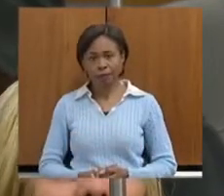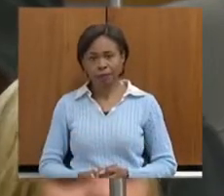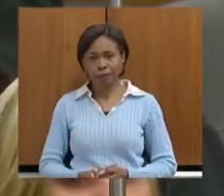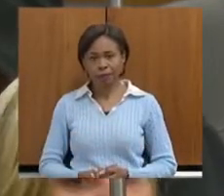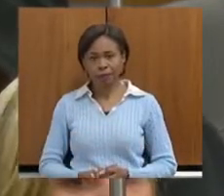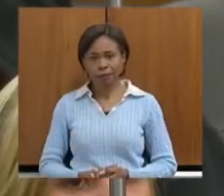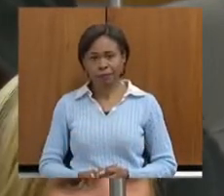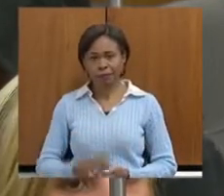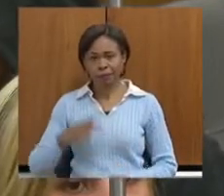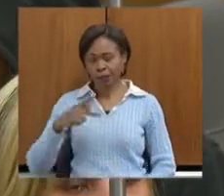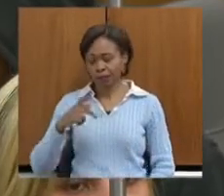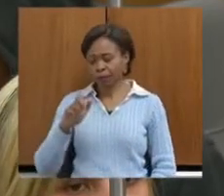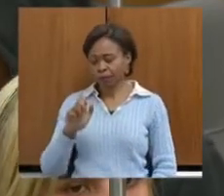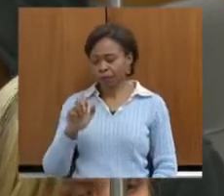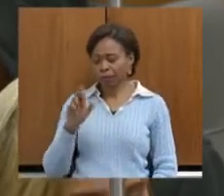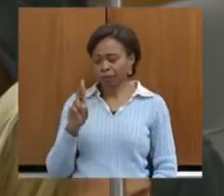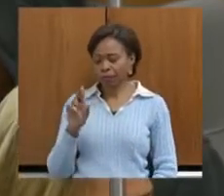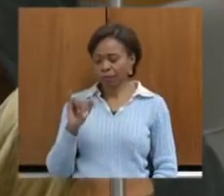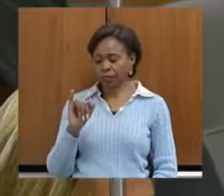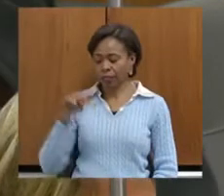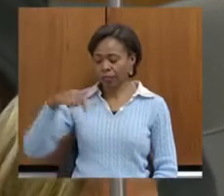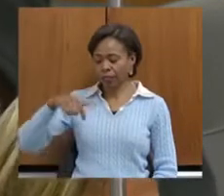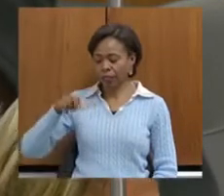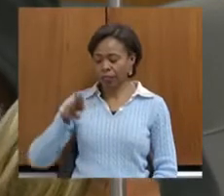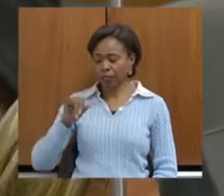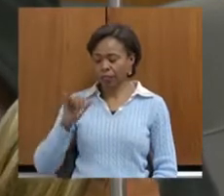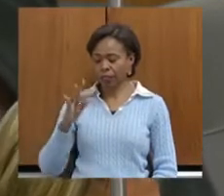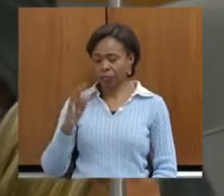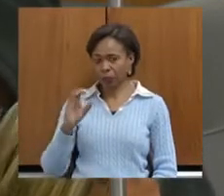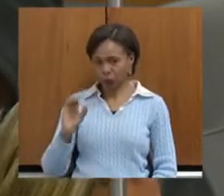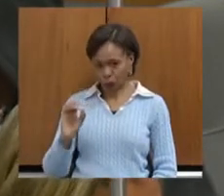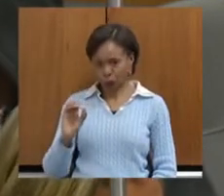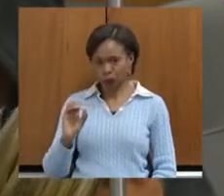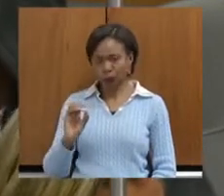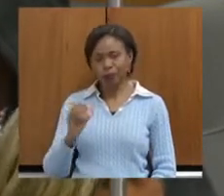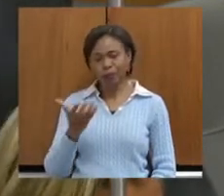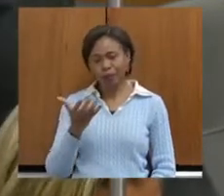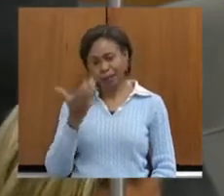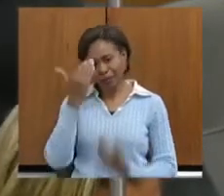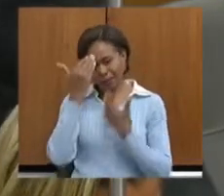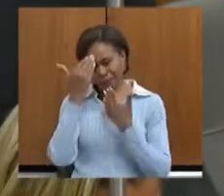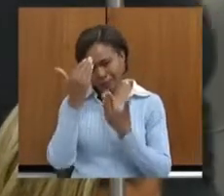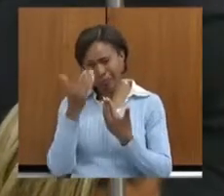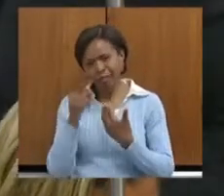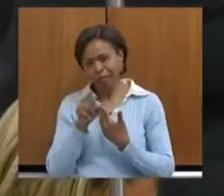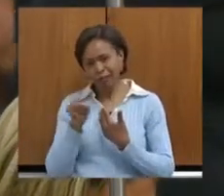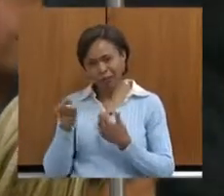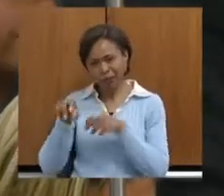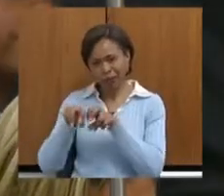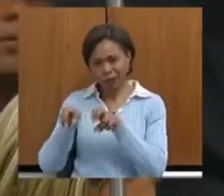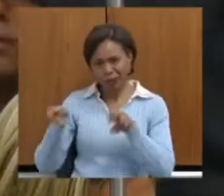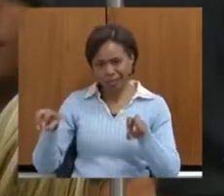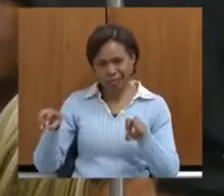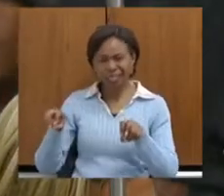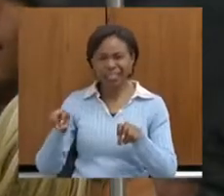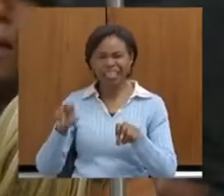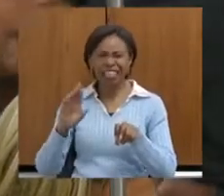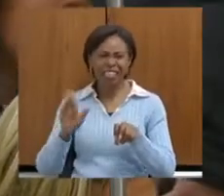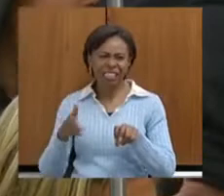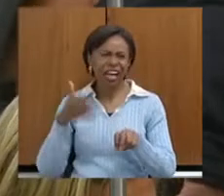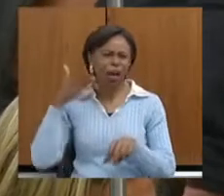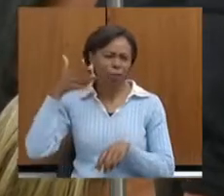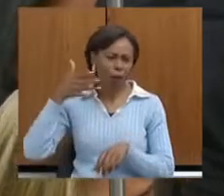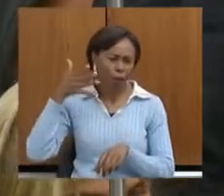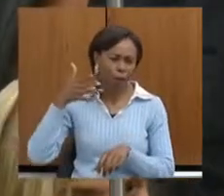da cidade periquito né quero tá agradecendo né a mesa já passou vários